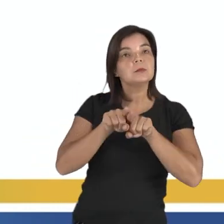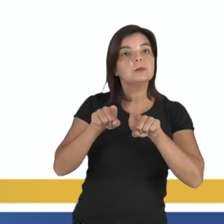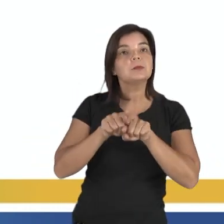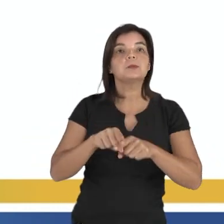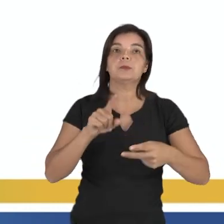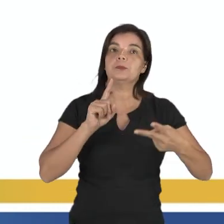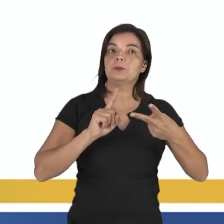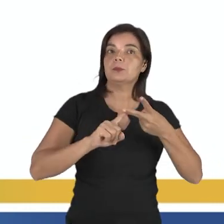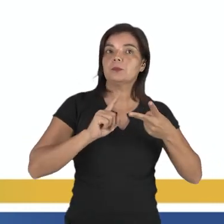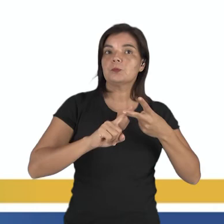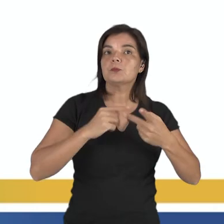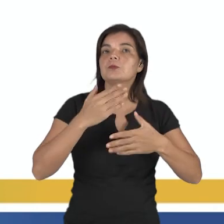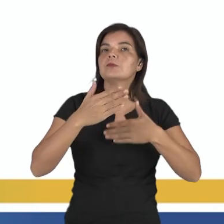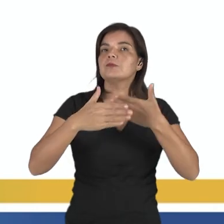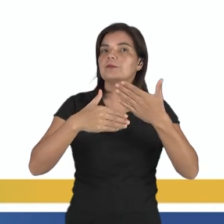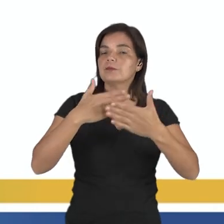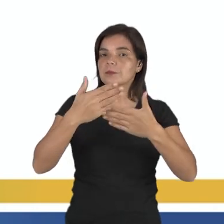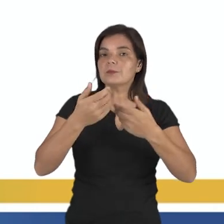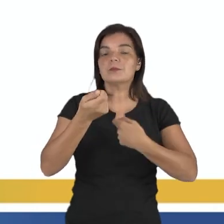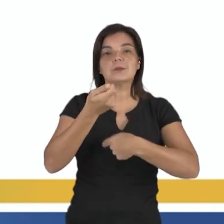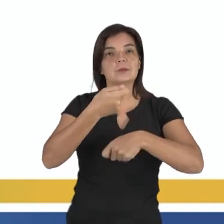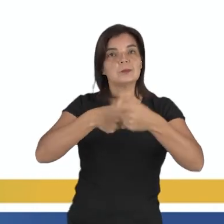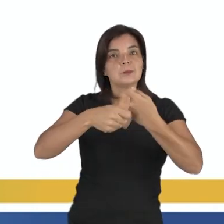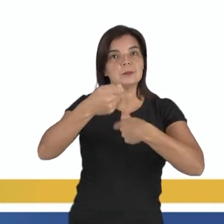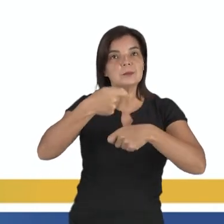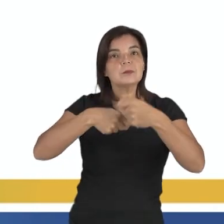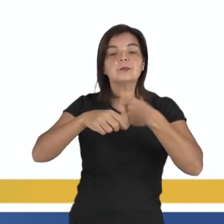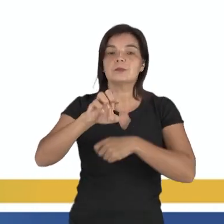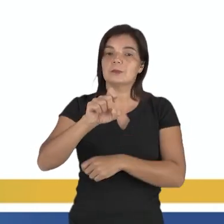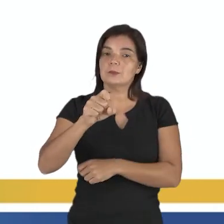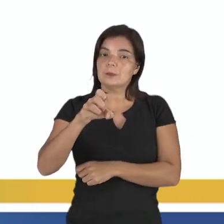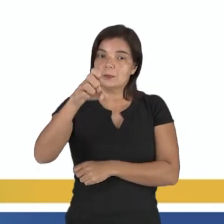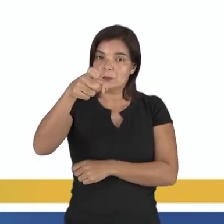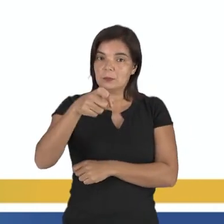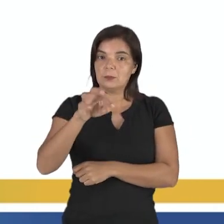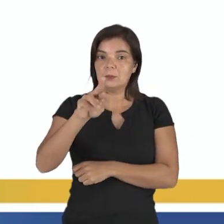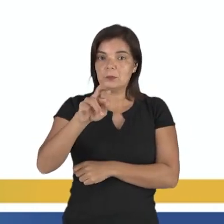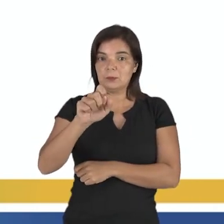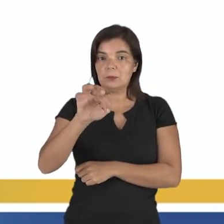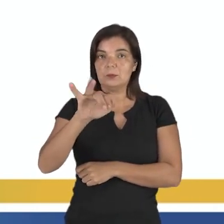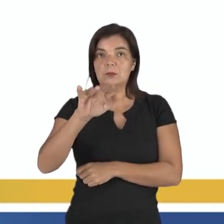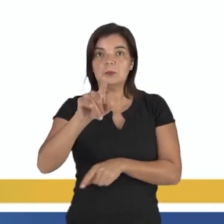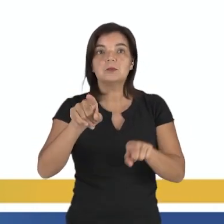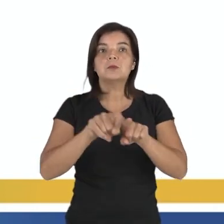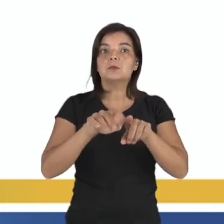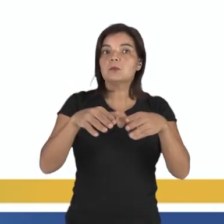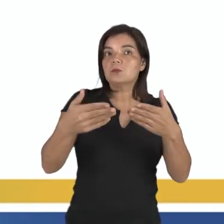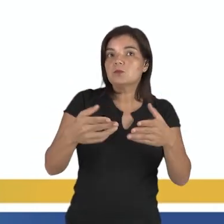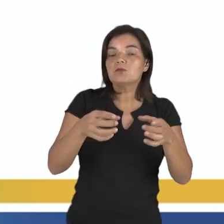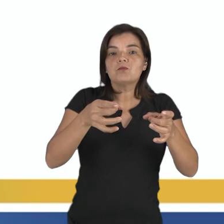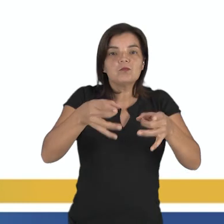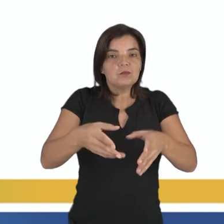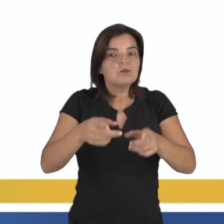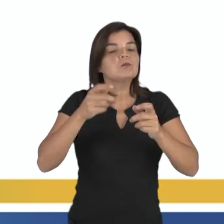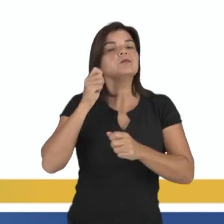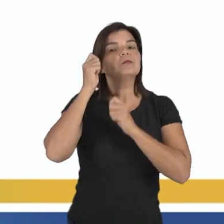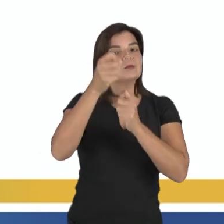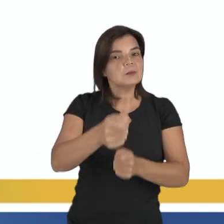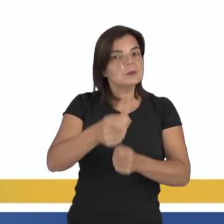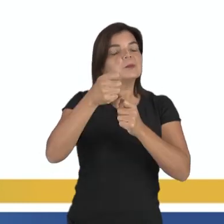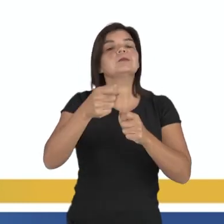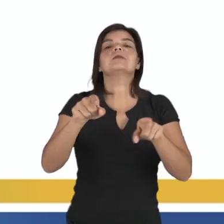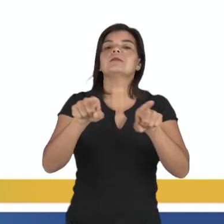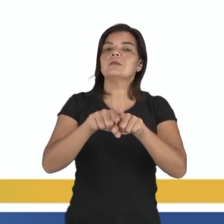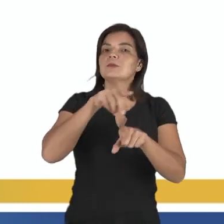extrativismo. Segundo, aos poucos foram integrados à economia extrativa, embora nunca tenham deixado a pesca e a